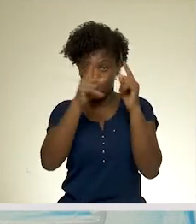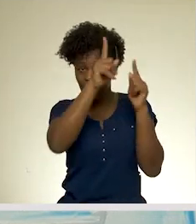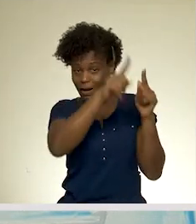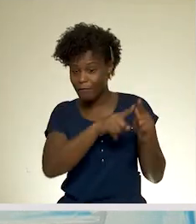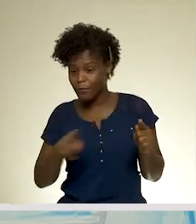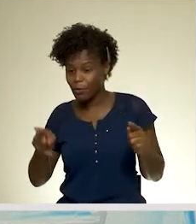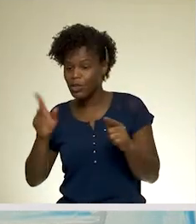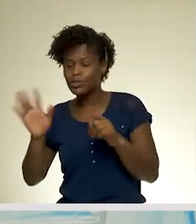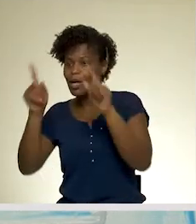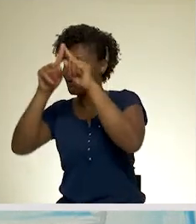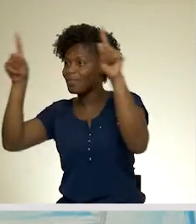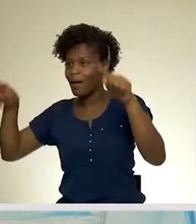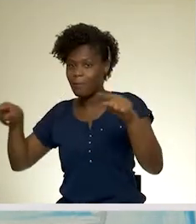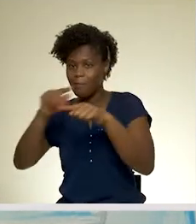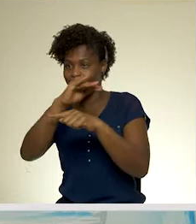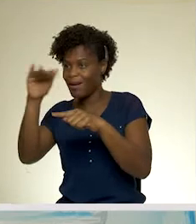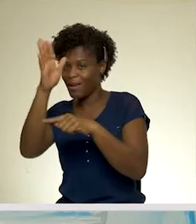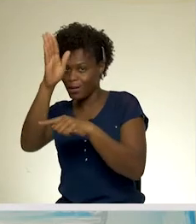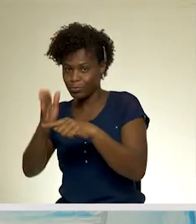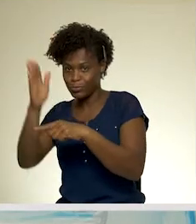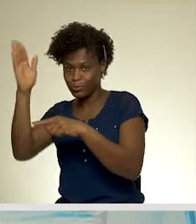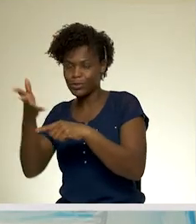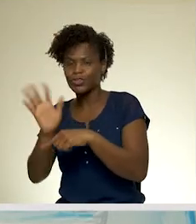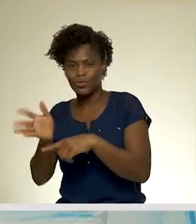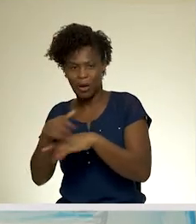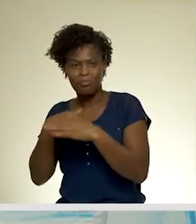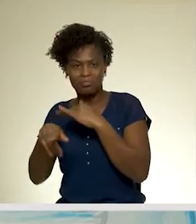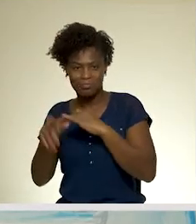de construir a nossa tabela.